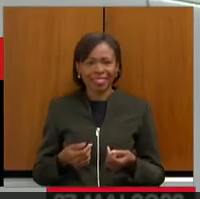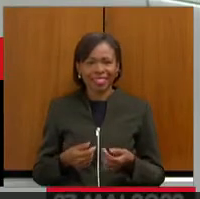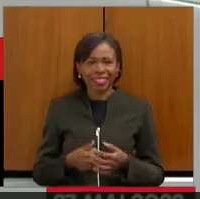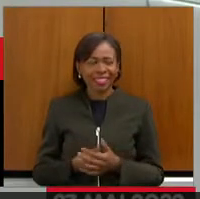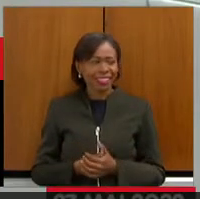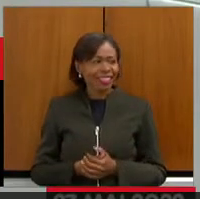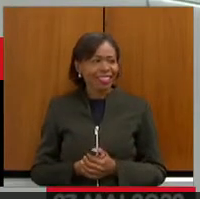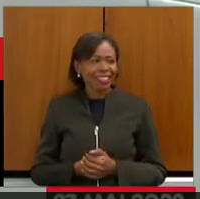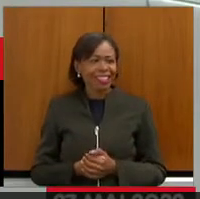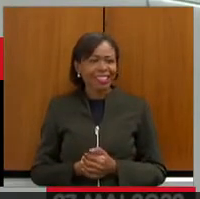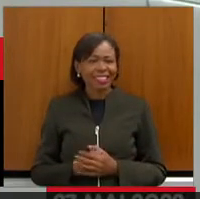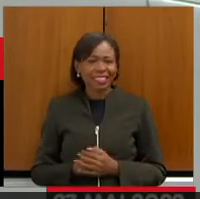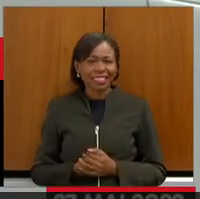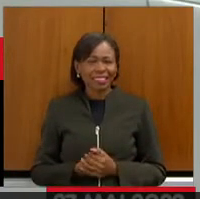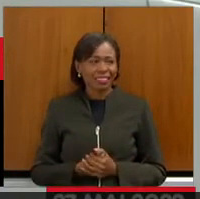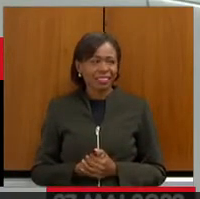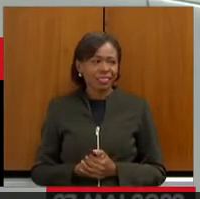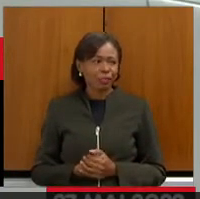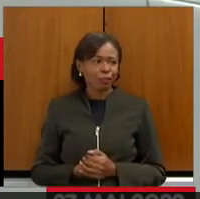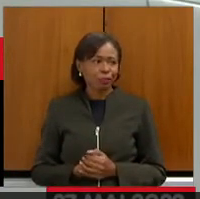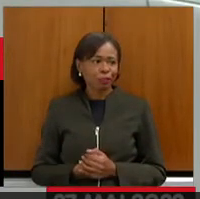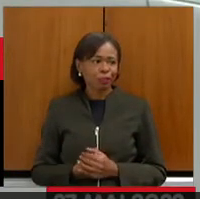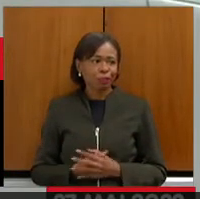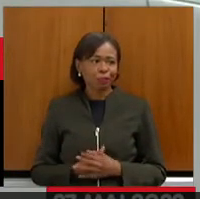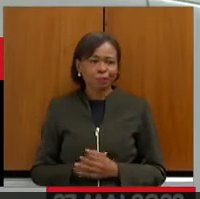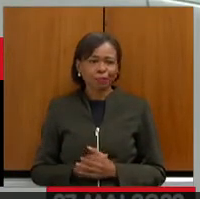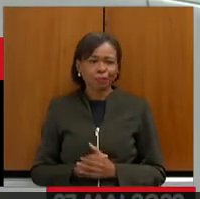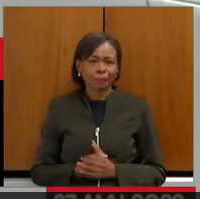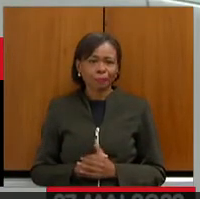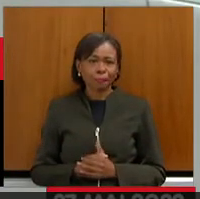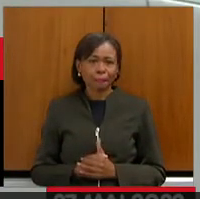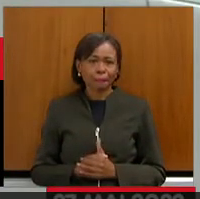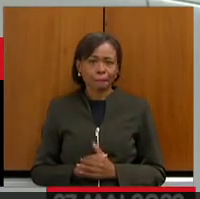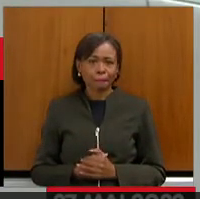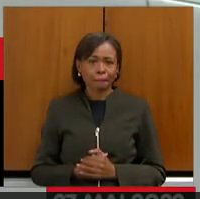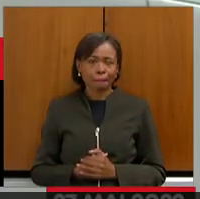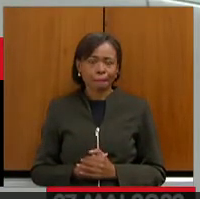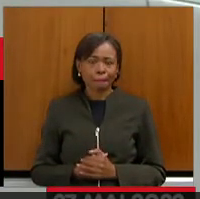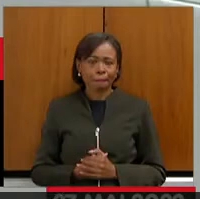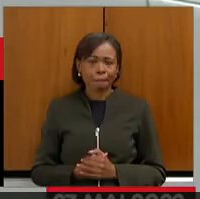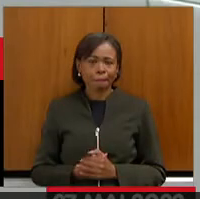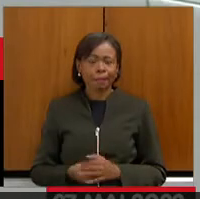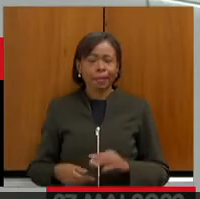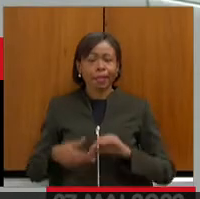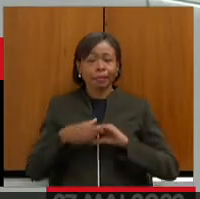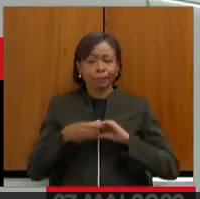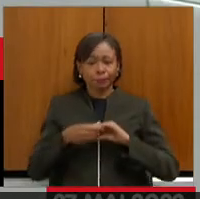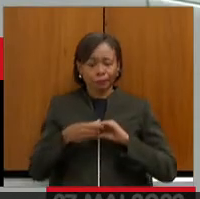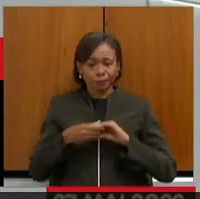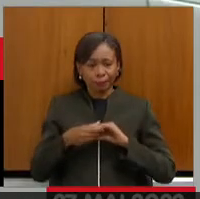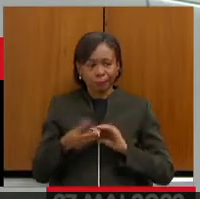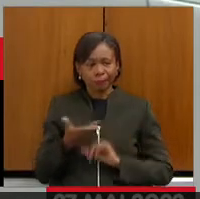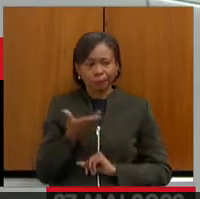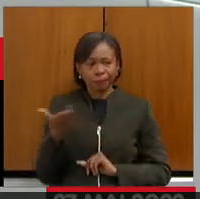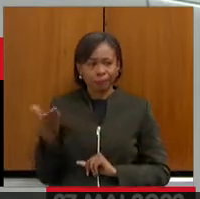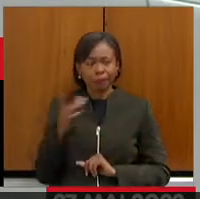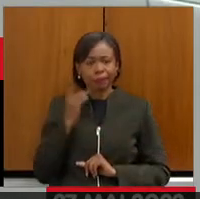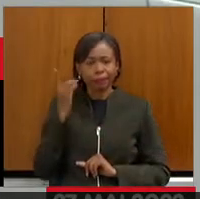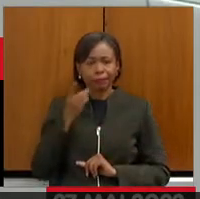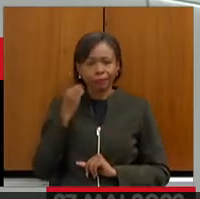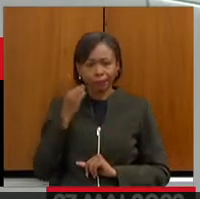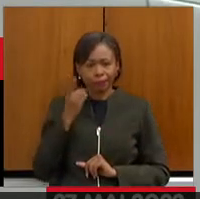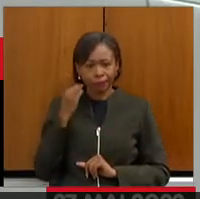potente as nossas deputadas que no mato revolucionário uniram nesta casa